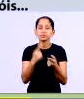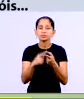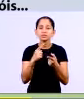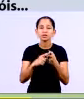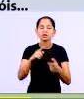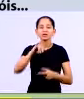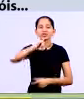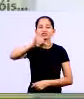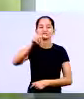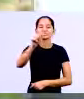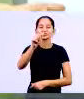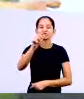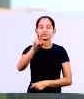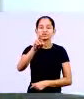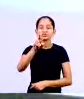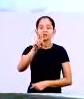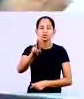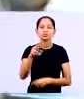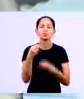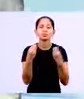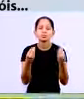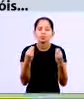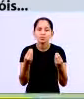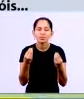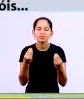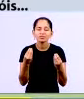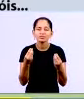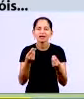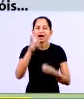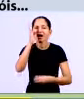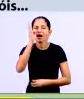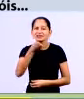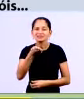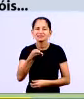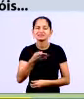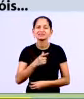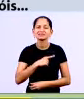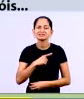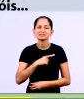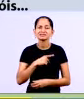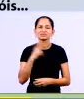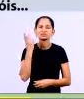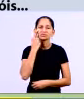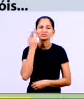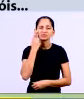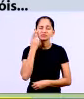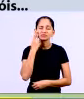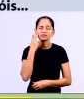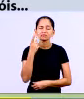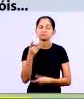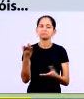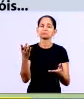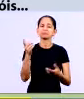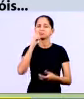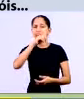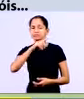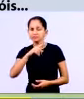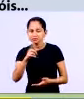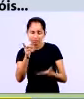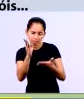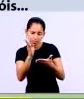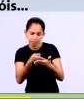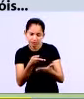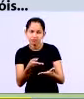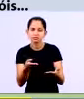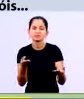Jaru? Na regra, a oxítona com U não é acentuada, ou é porque é por causa de vacilo mesmo, a mão escorregou, estava cansada e quando chegou